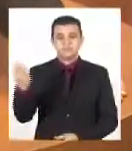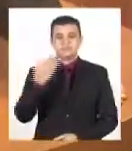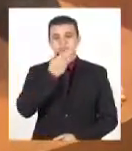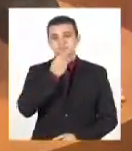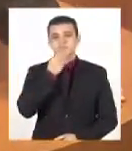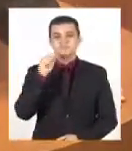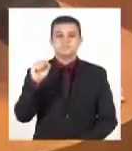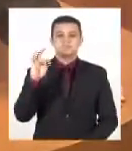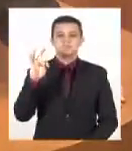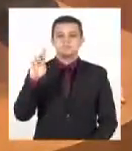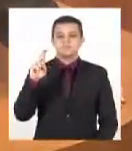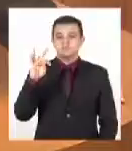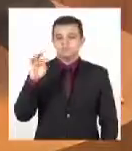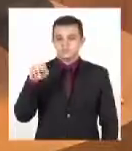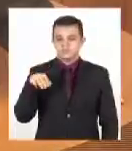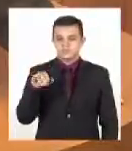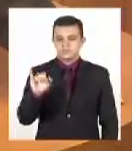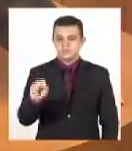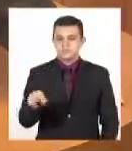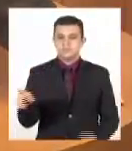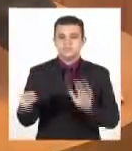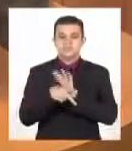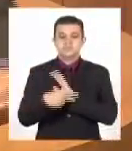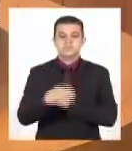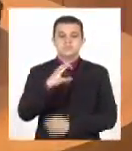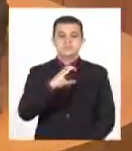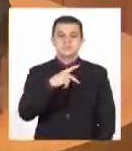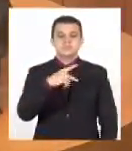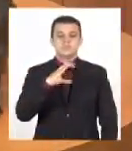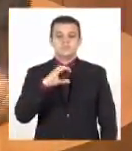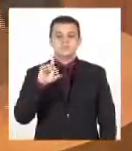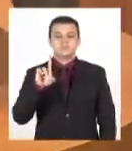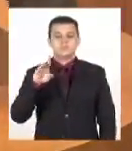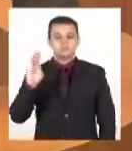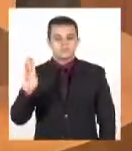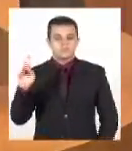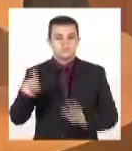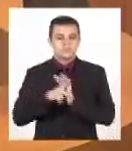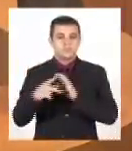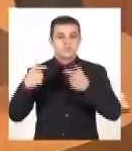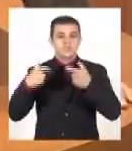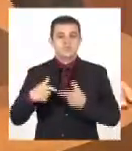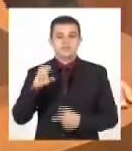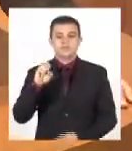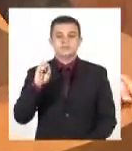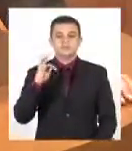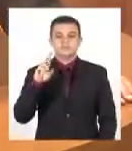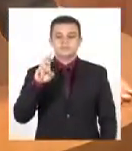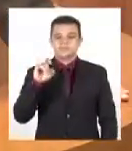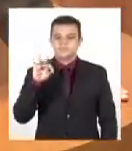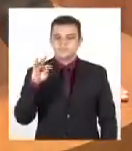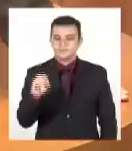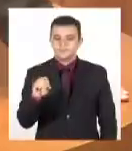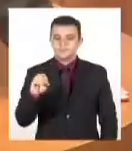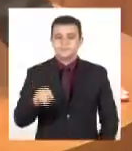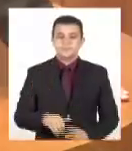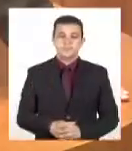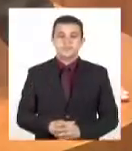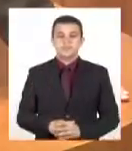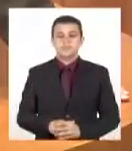Artemis, que é membro do PCdoB de Estreito, nesse momento prestigia essa sessão. Presidente, essa minha primeira